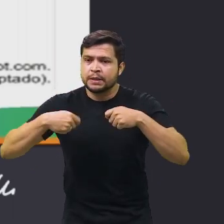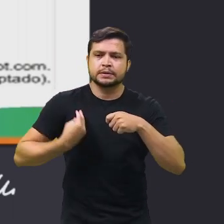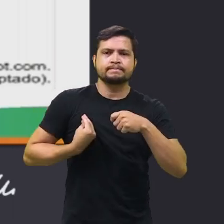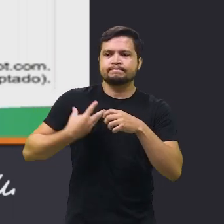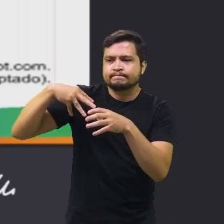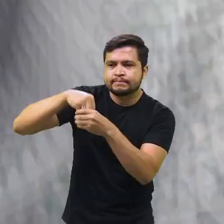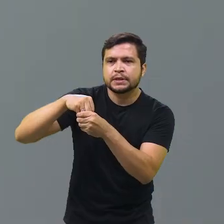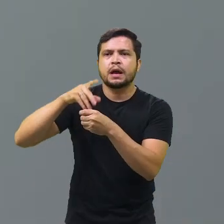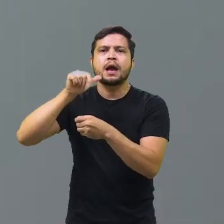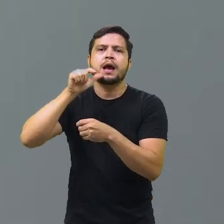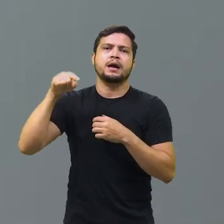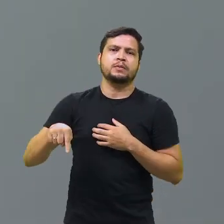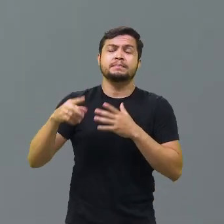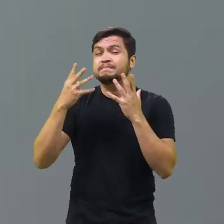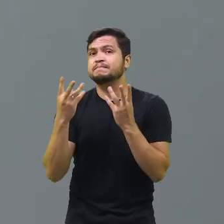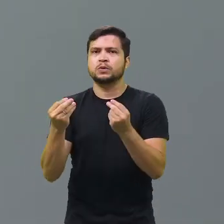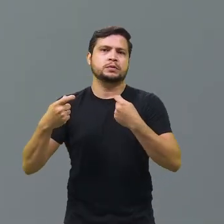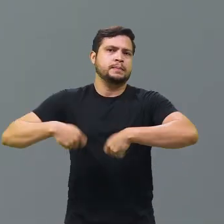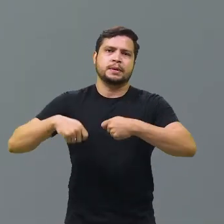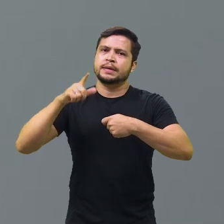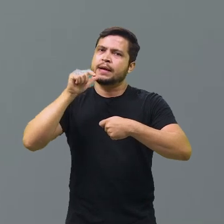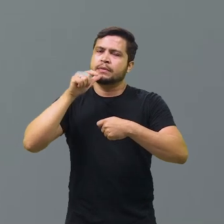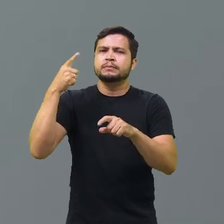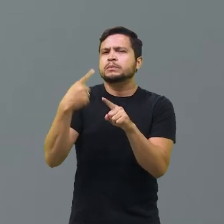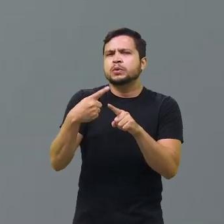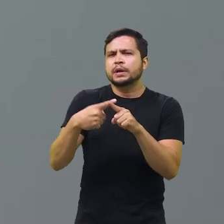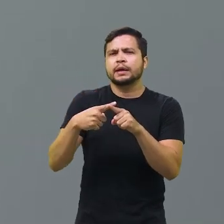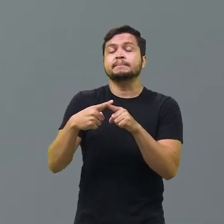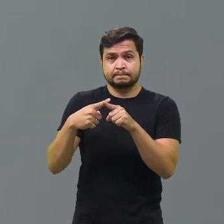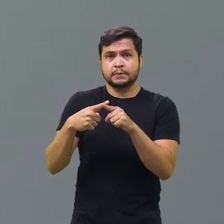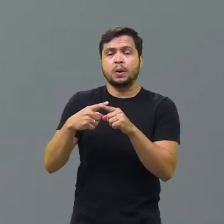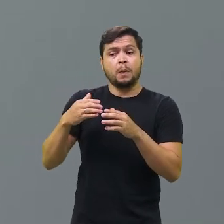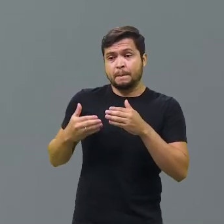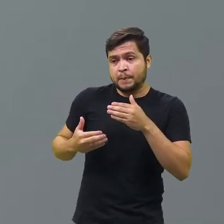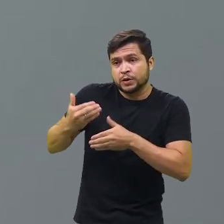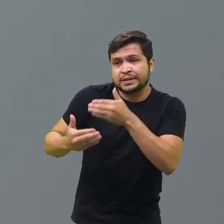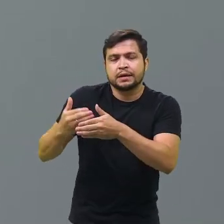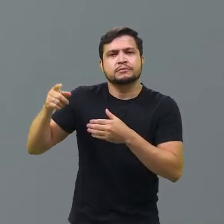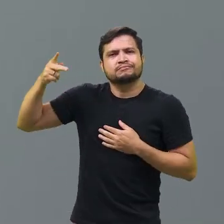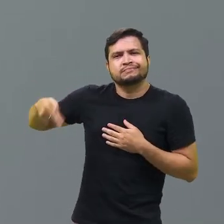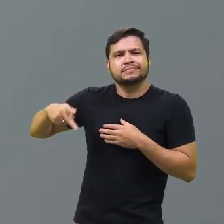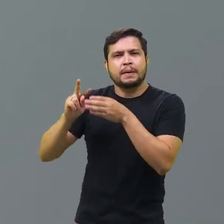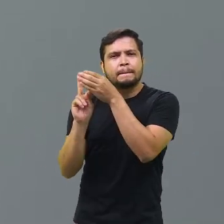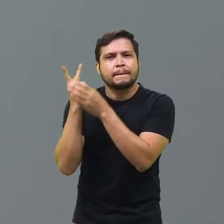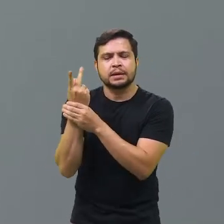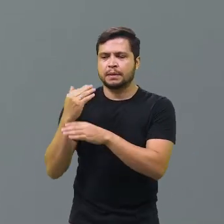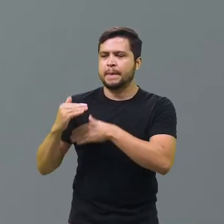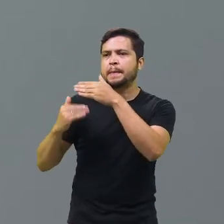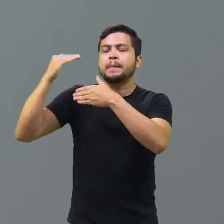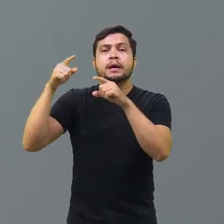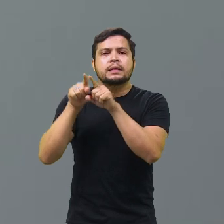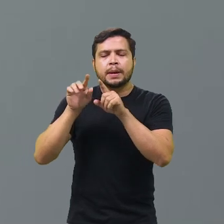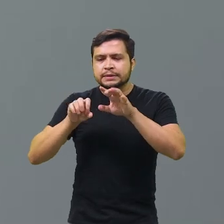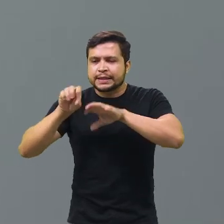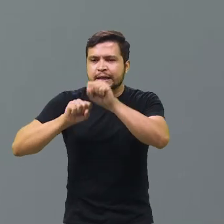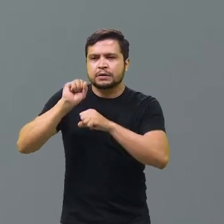aquático. Muito, mas muito mesmo. Por quê? Porque todo o processo de fecundação, o processo até mesmo de